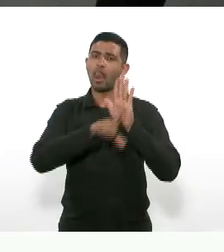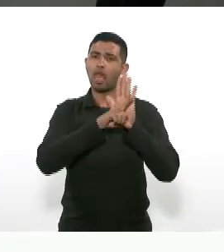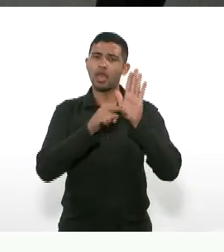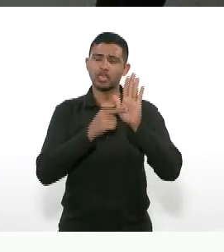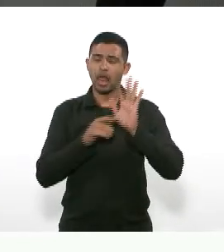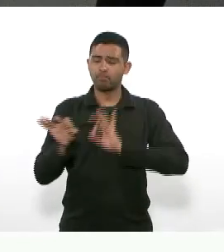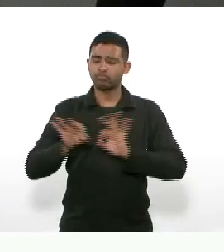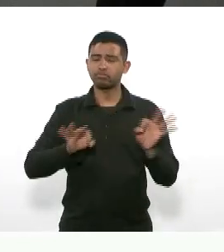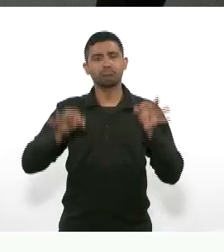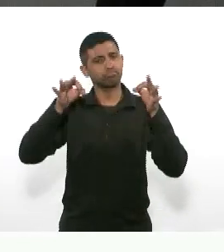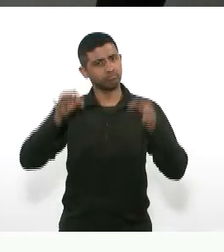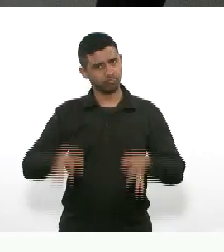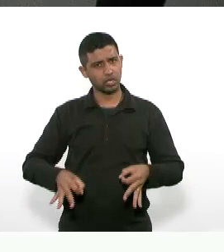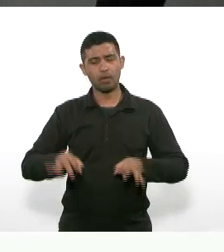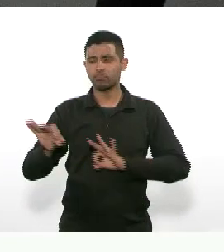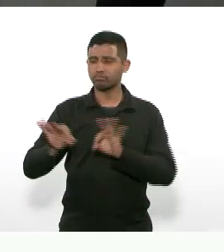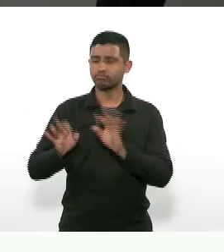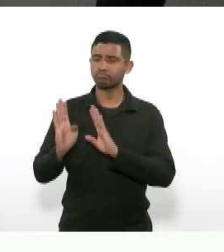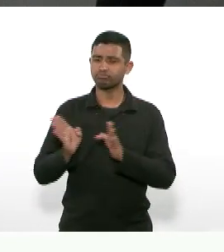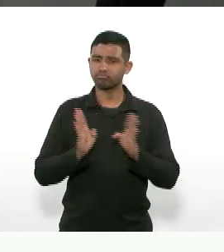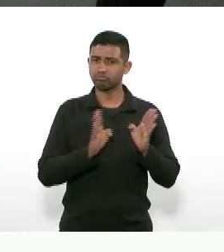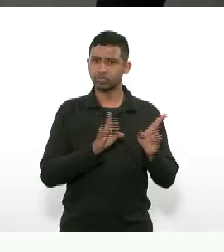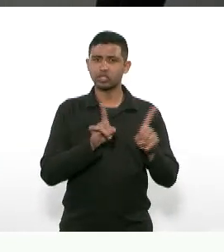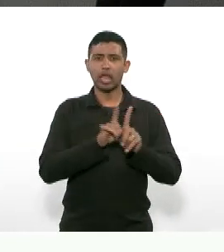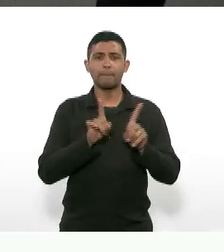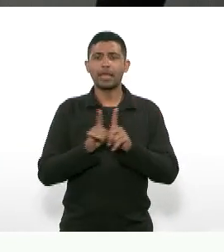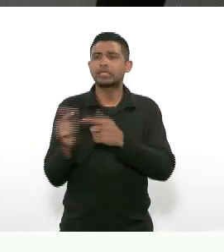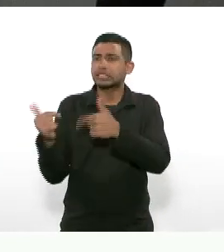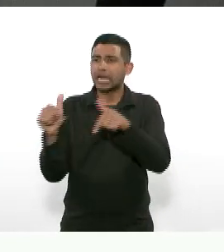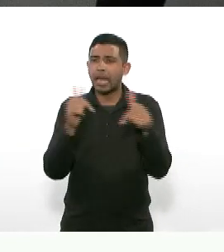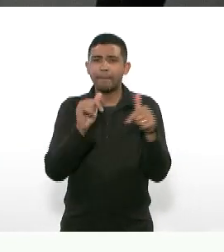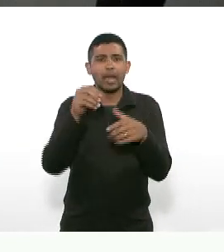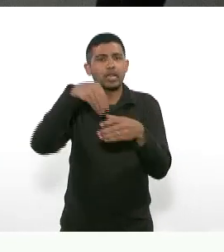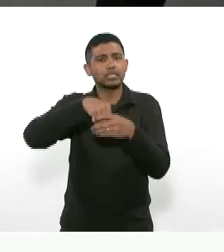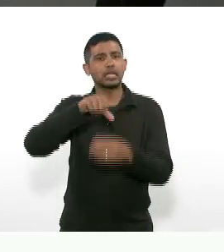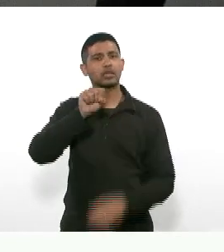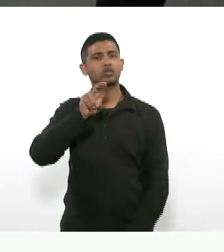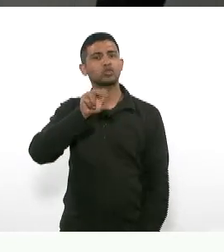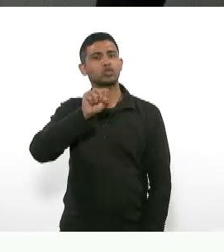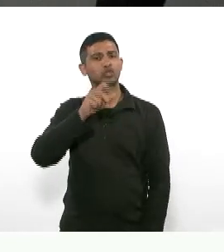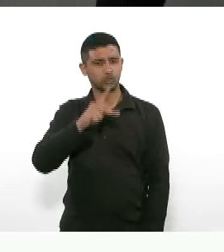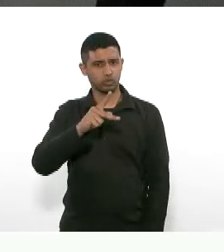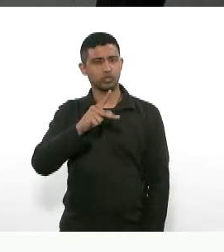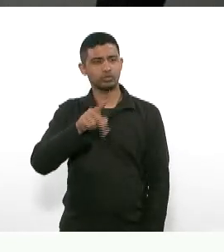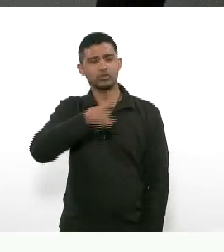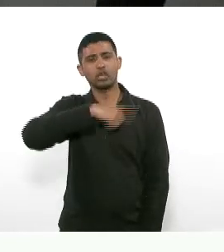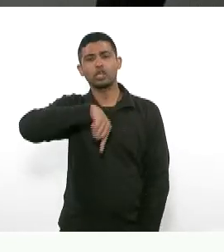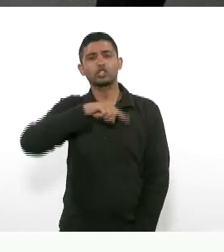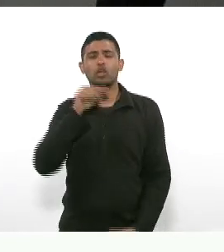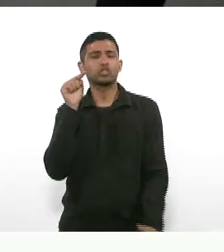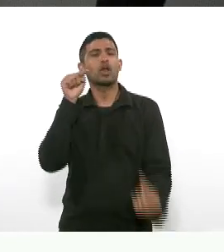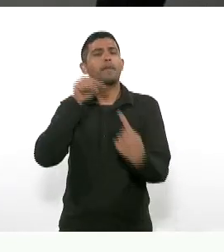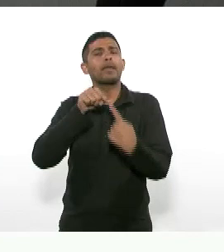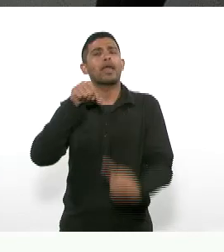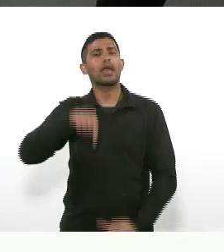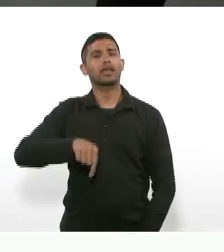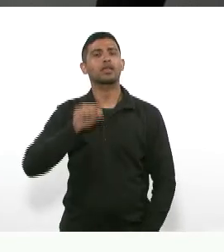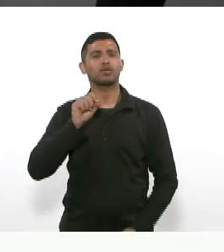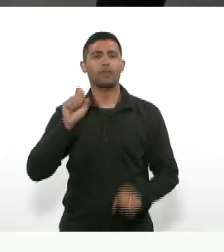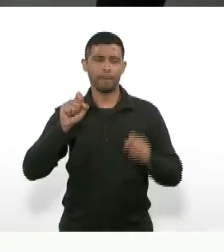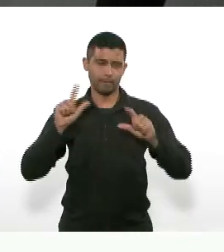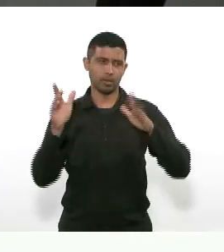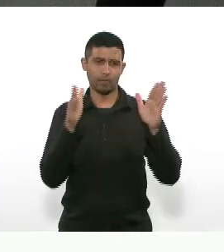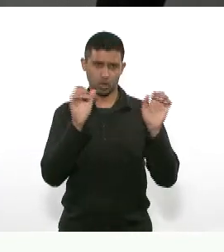a organização e o funcionamento desses órgãos dentro do SUSP. A nossa finalidade aqui, pode